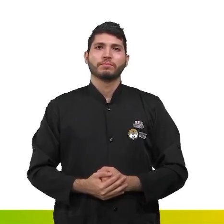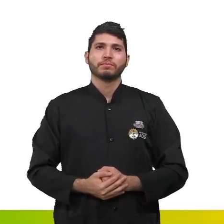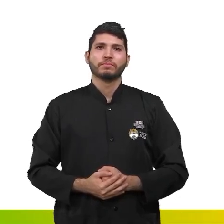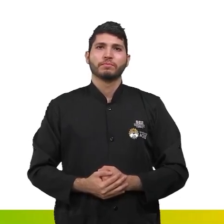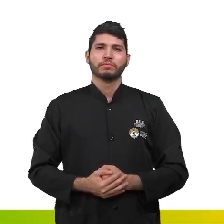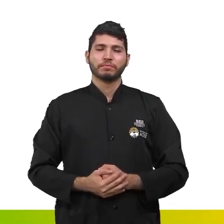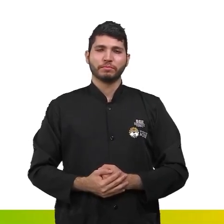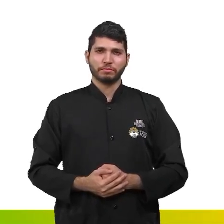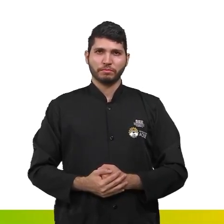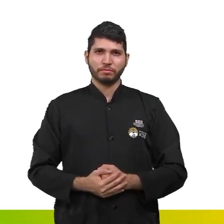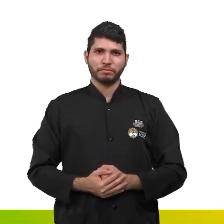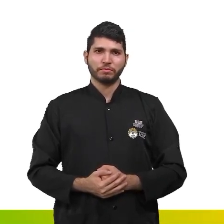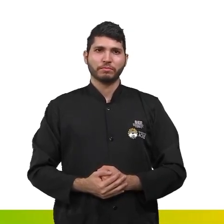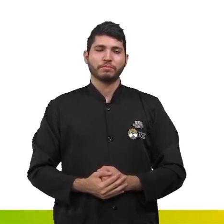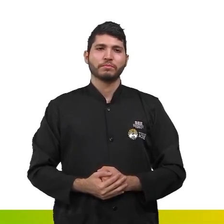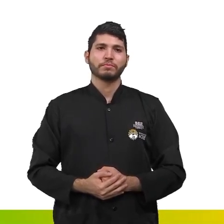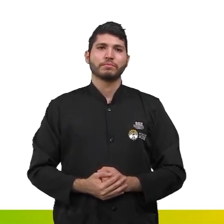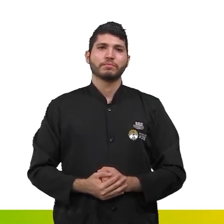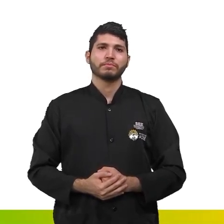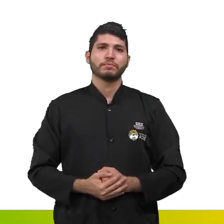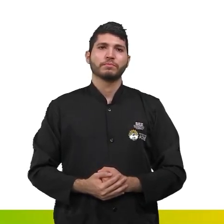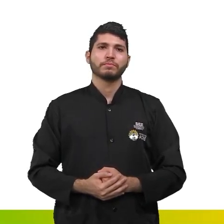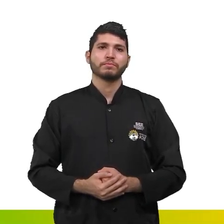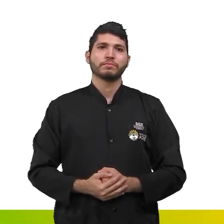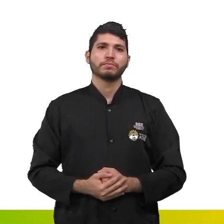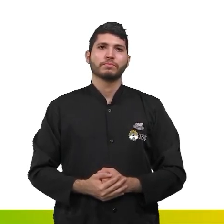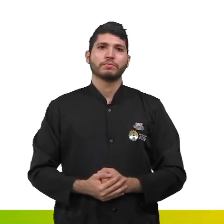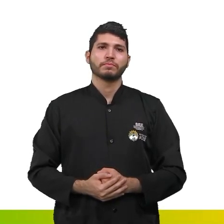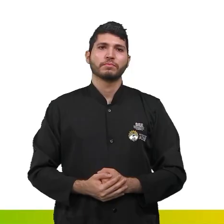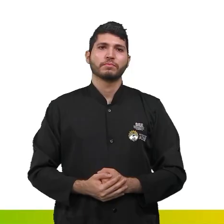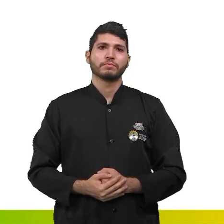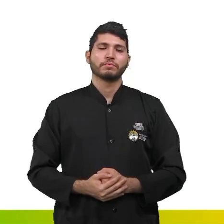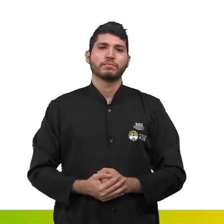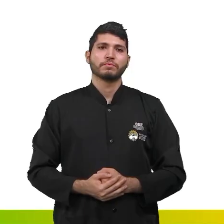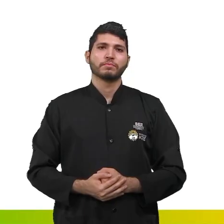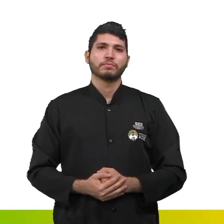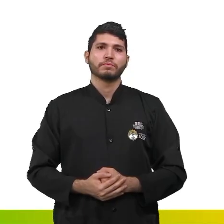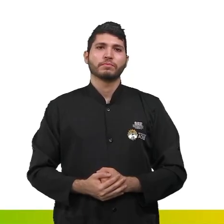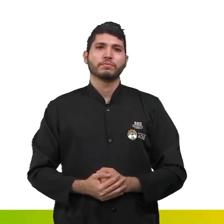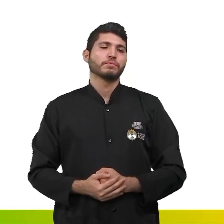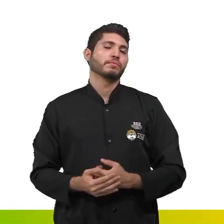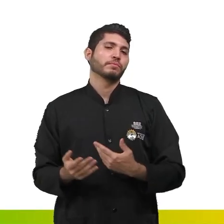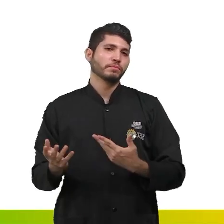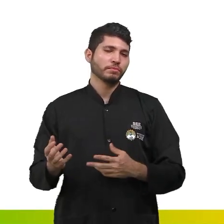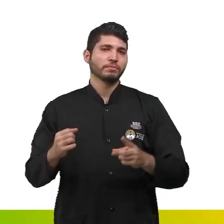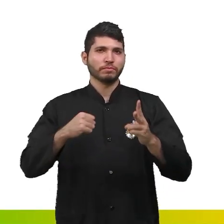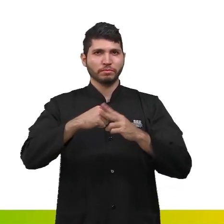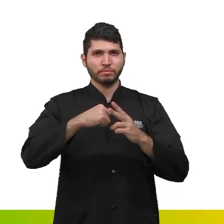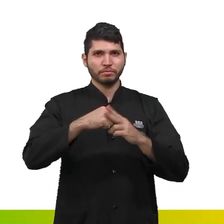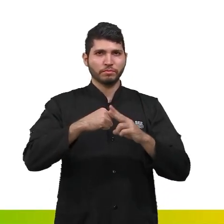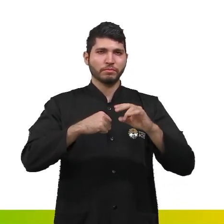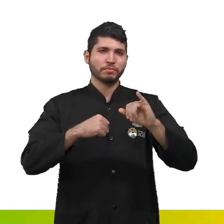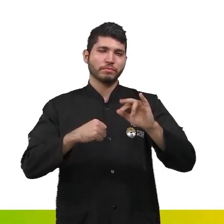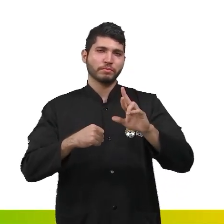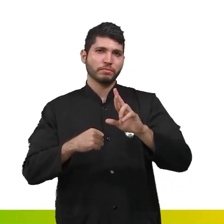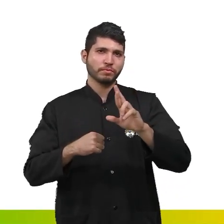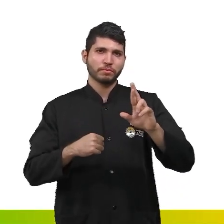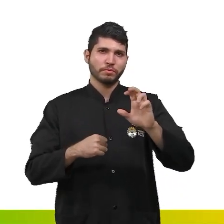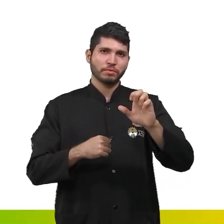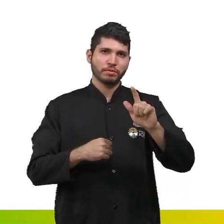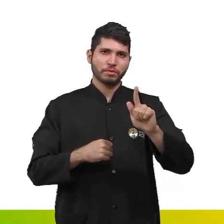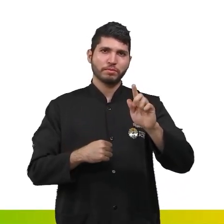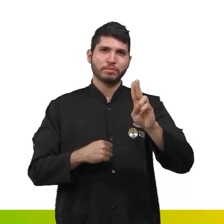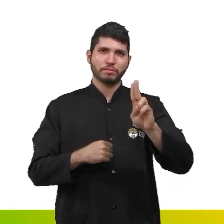né? Vamos passar aqui. Então, aí os verbos, aí são os verbos irregulares, ou seja, aqueles